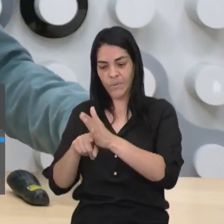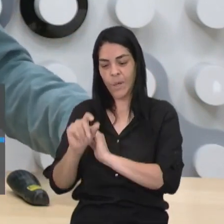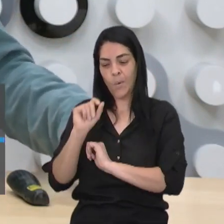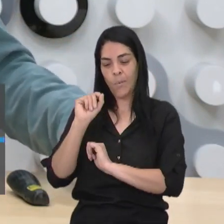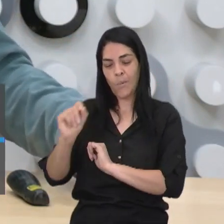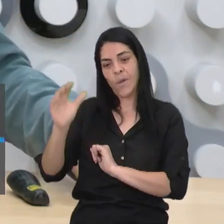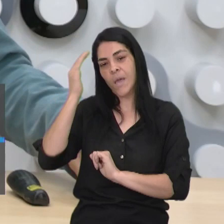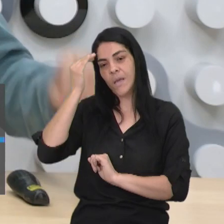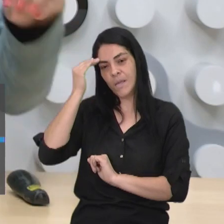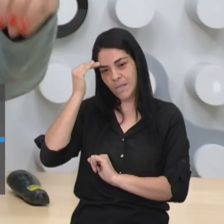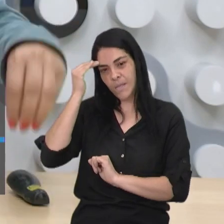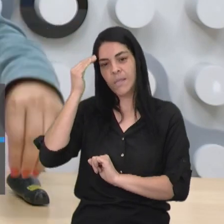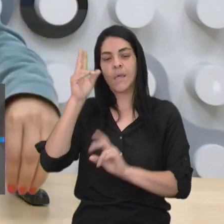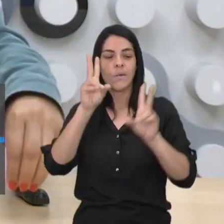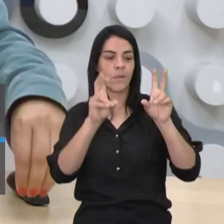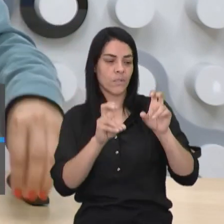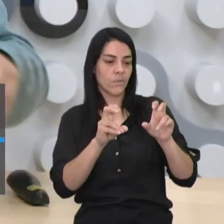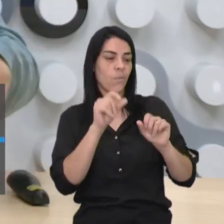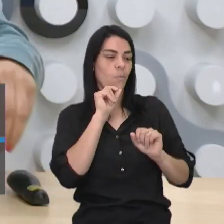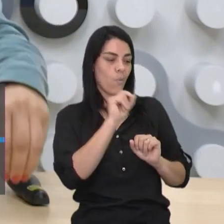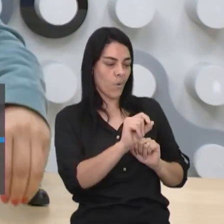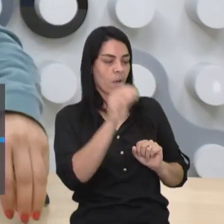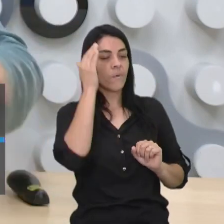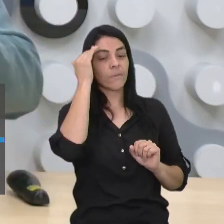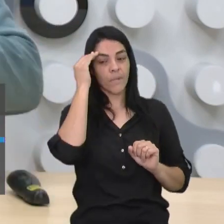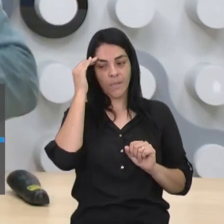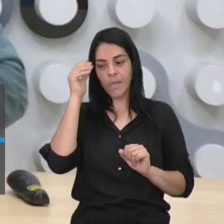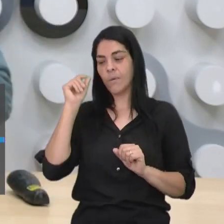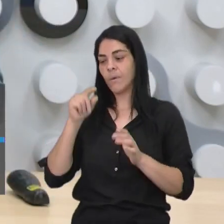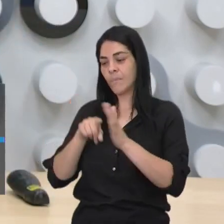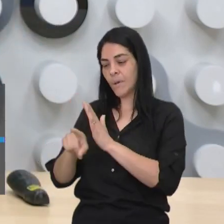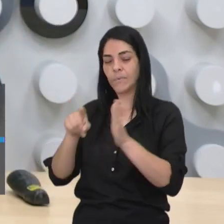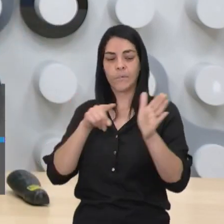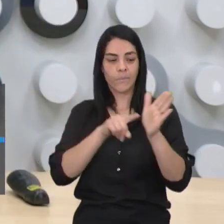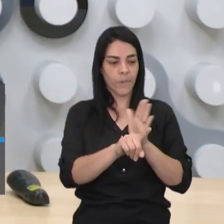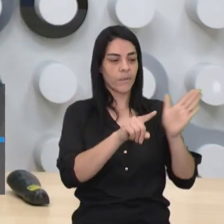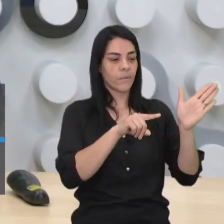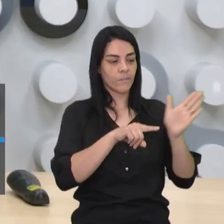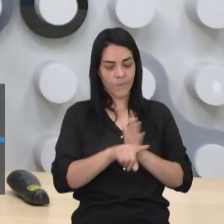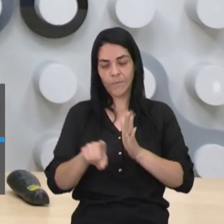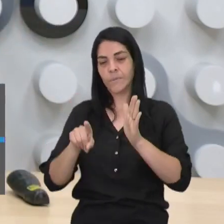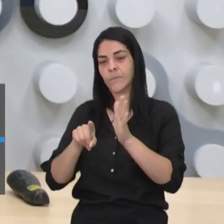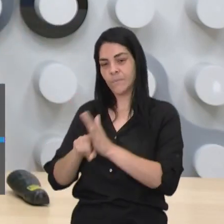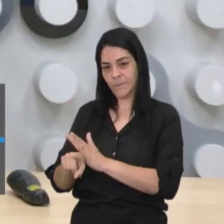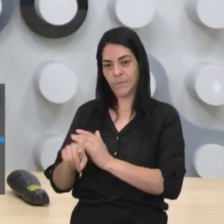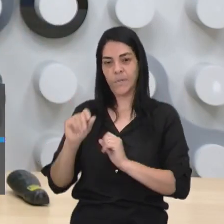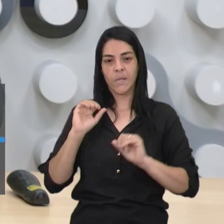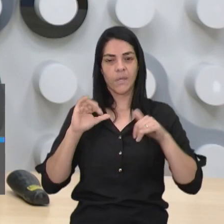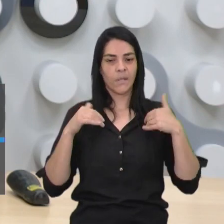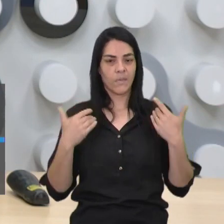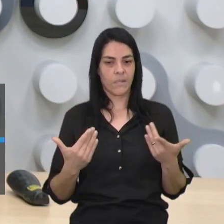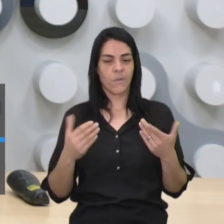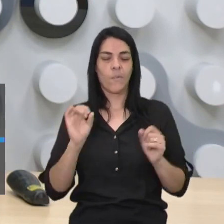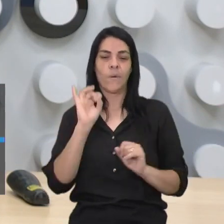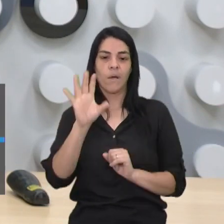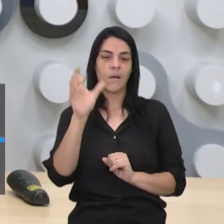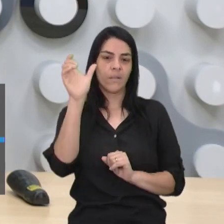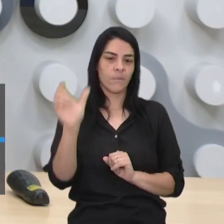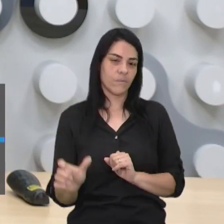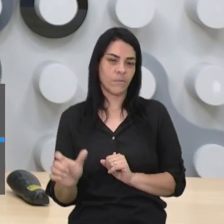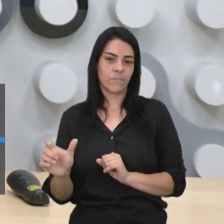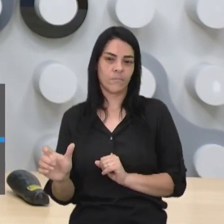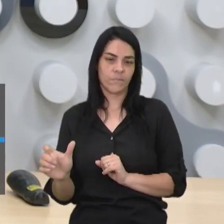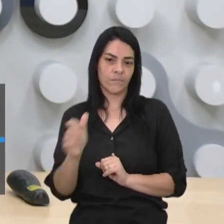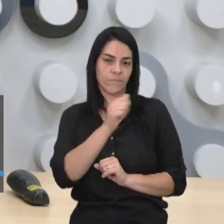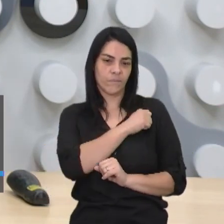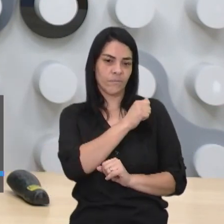o assunto de solubilidade, de gases, o que você entendeu sobre a questão da pressão. E aí, cada um vai ser, eu entendi